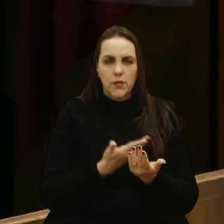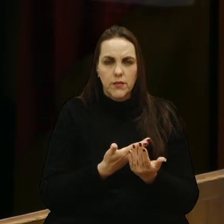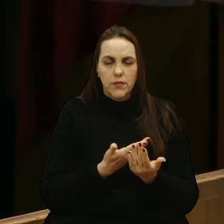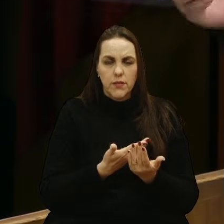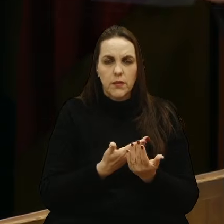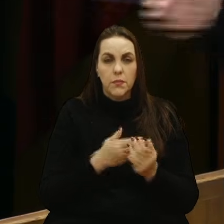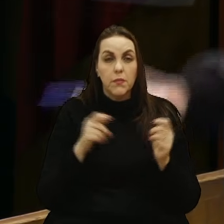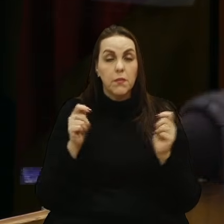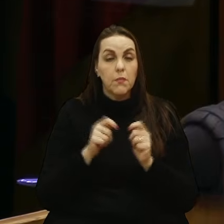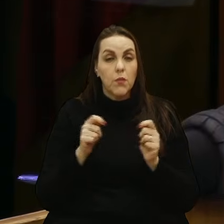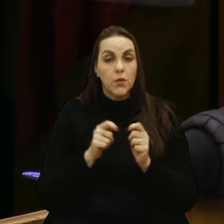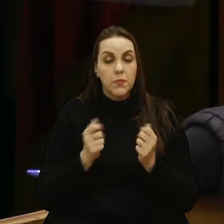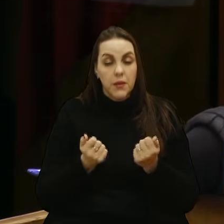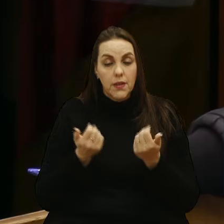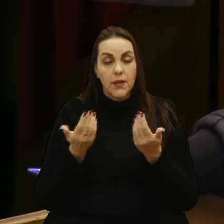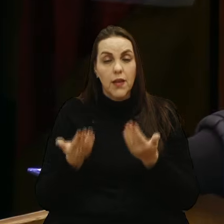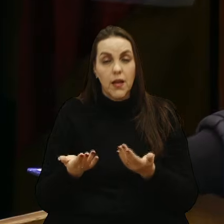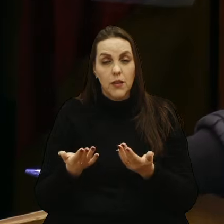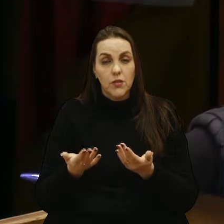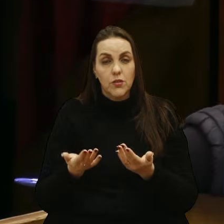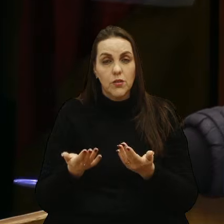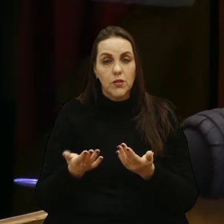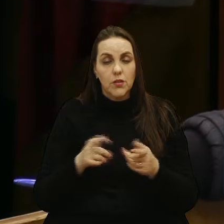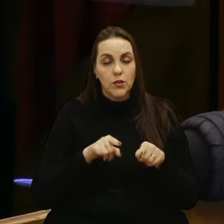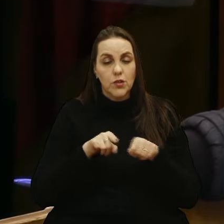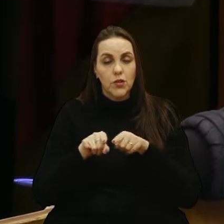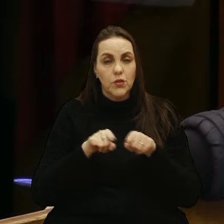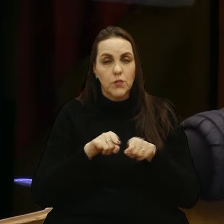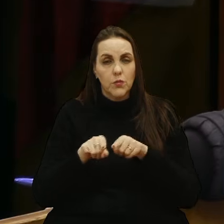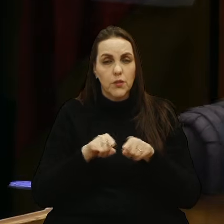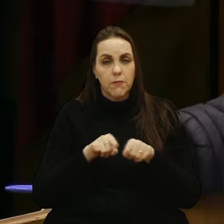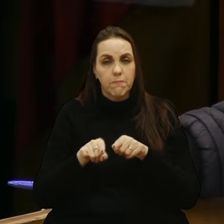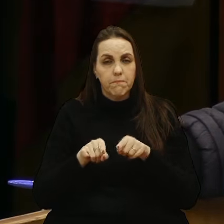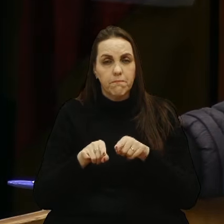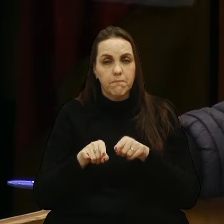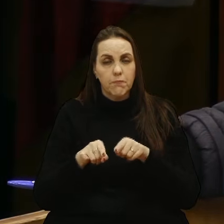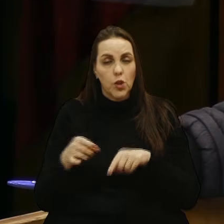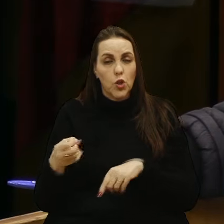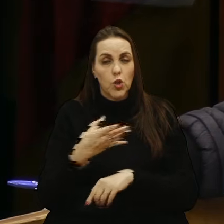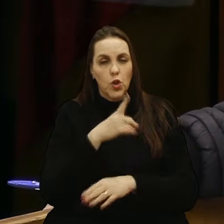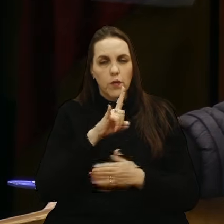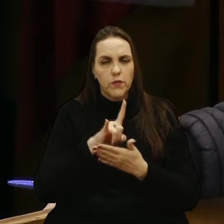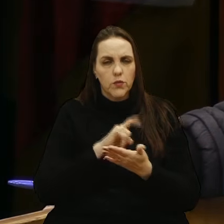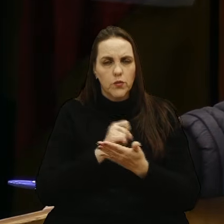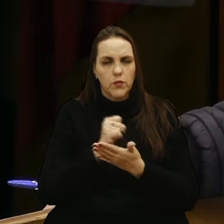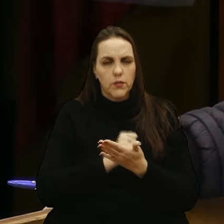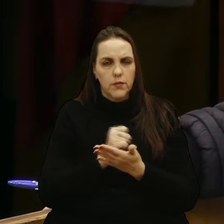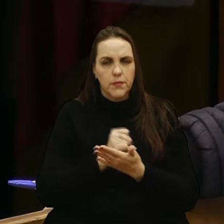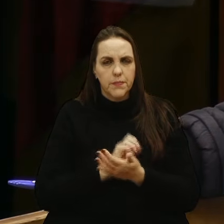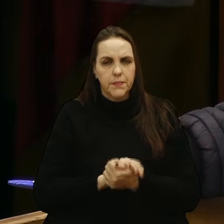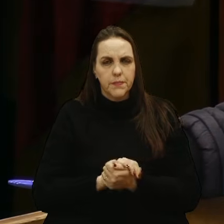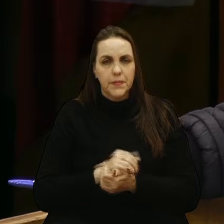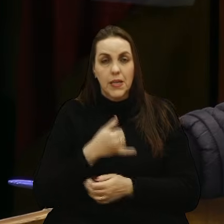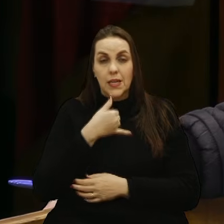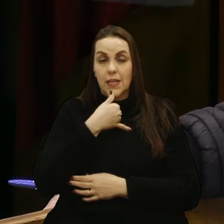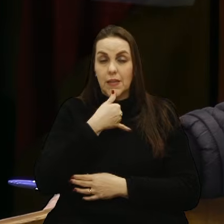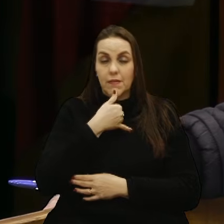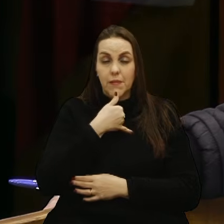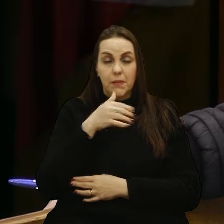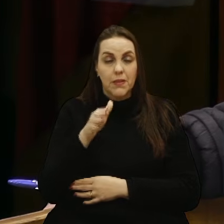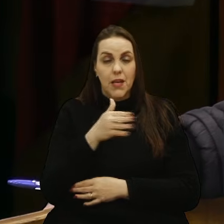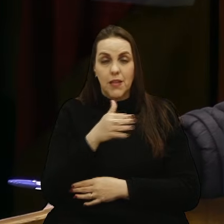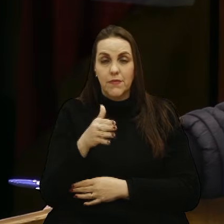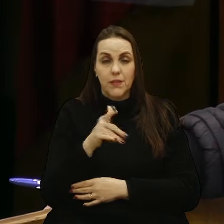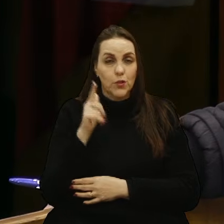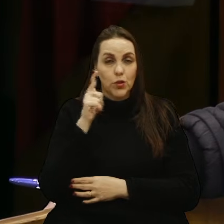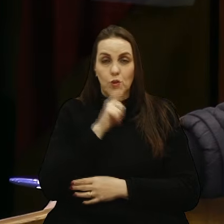ela conseguir, então, poder disputar novos contratos. E que, infelizmente, às vezes não consegue